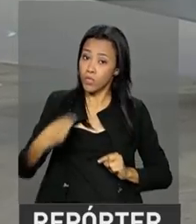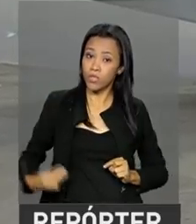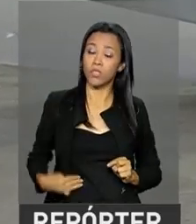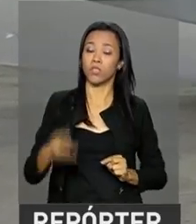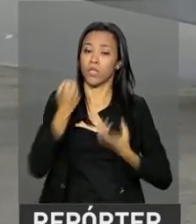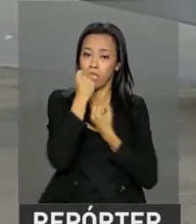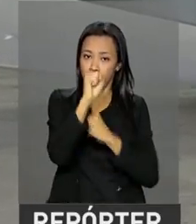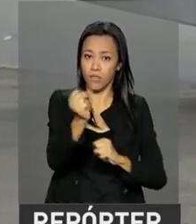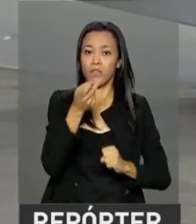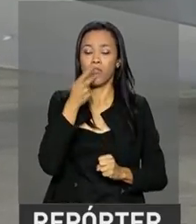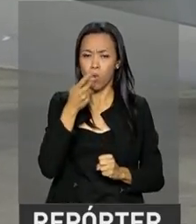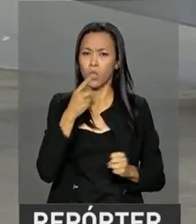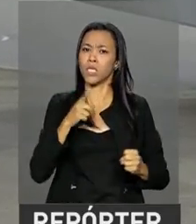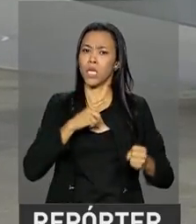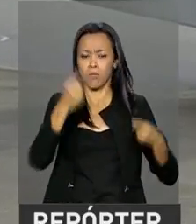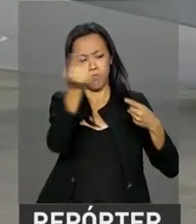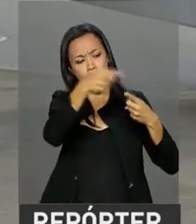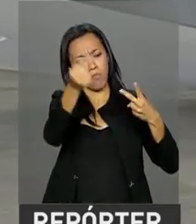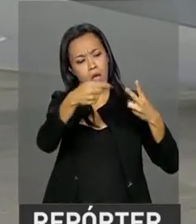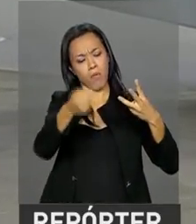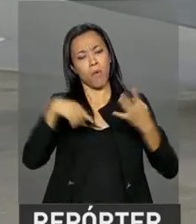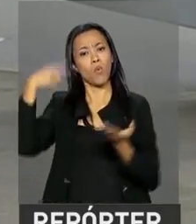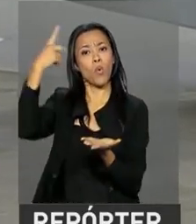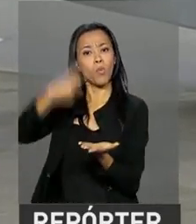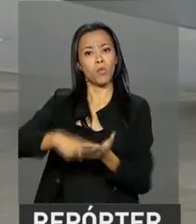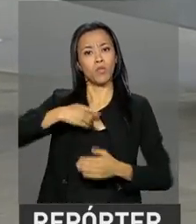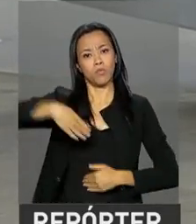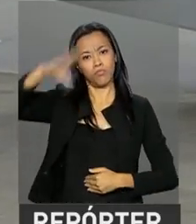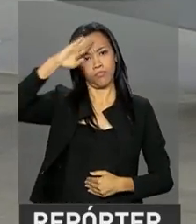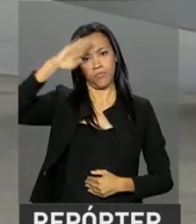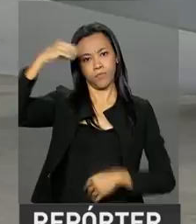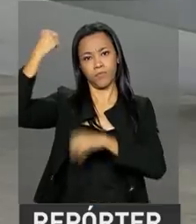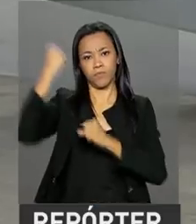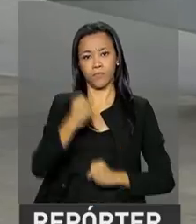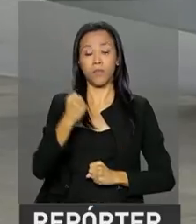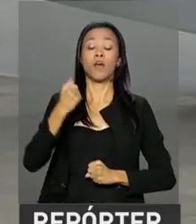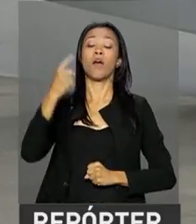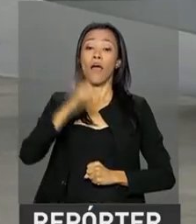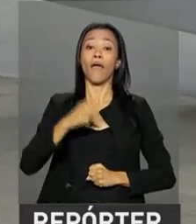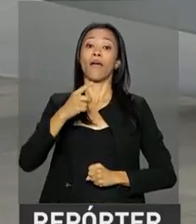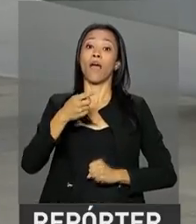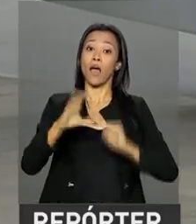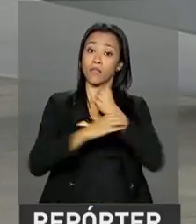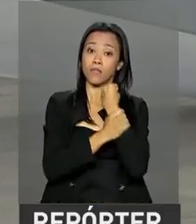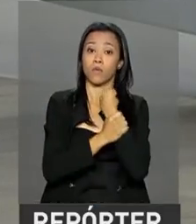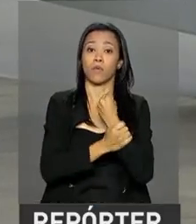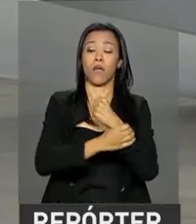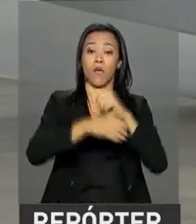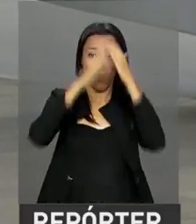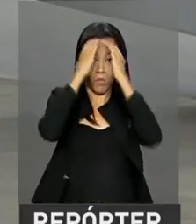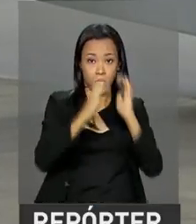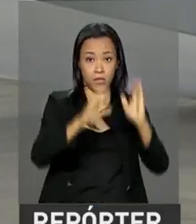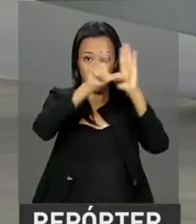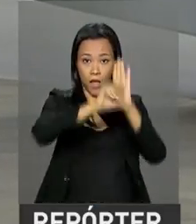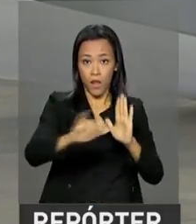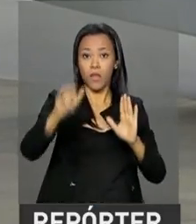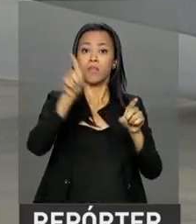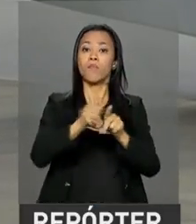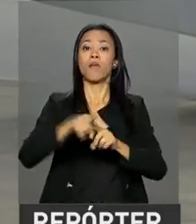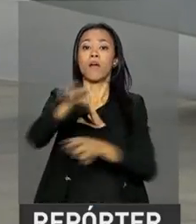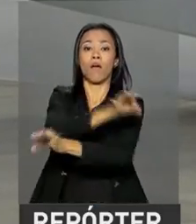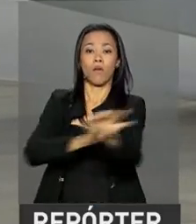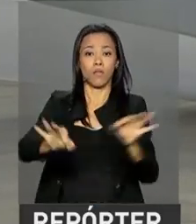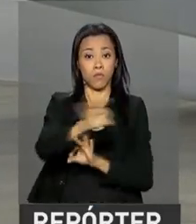entre as atribuições constitucionais das forças armadas atuar para garantir a lei ea ordem nestas situações o ministro ainda